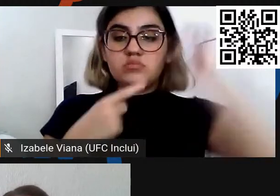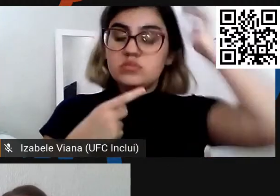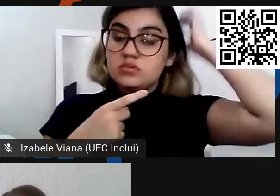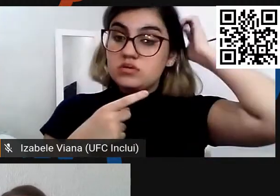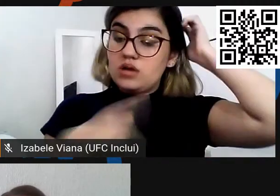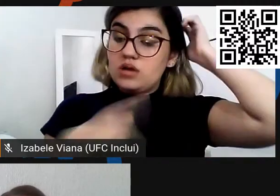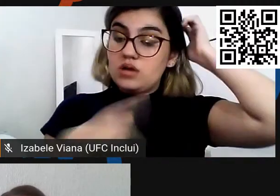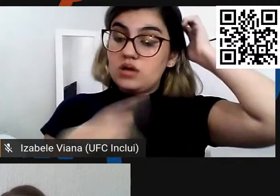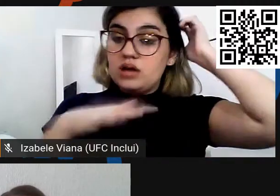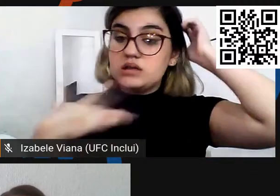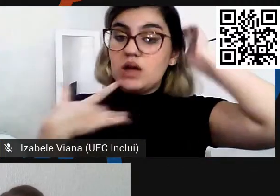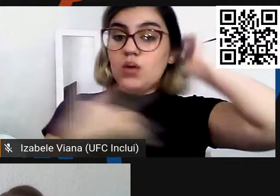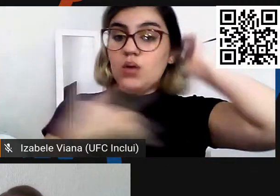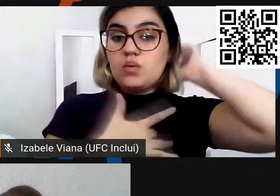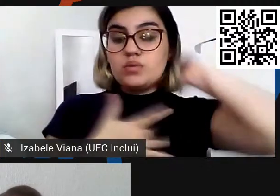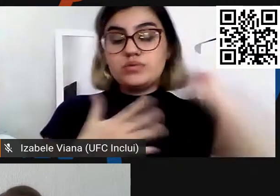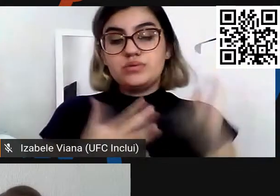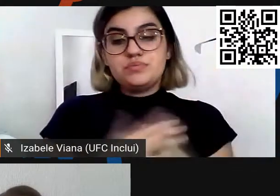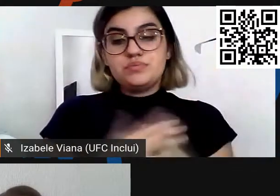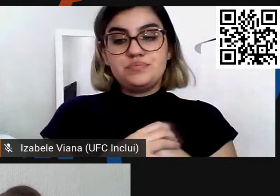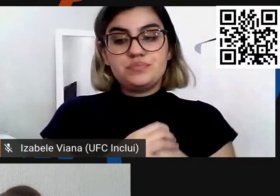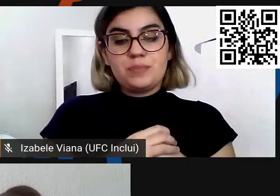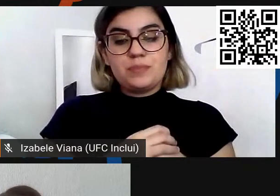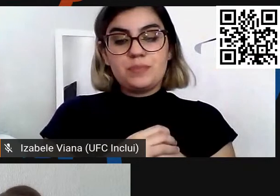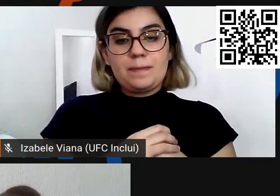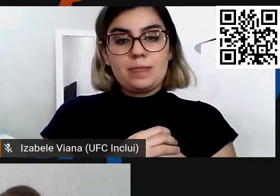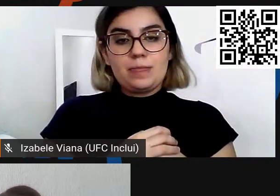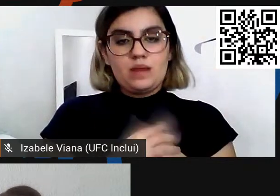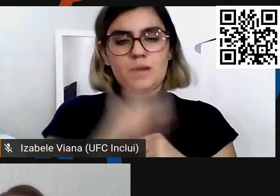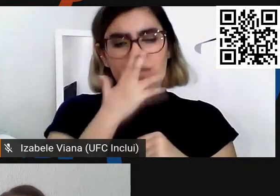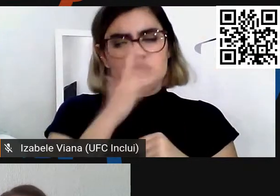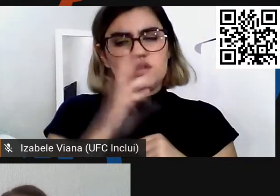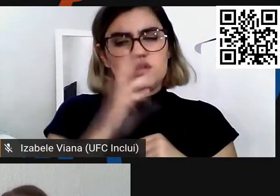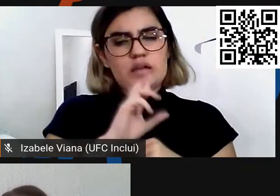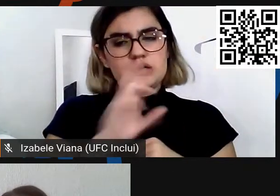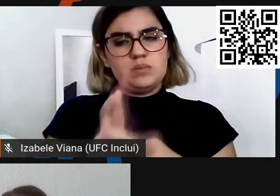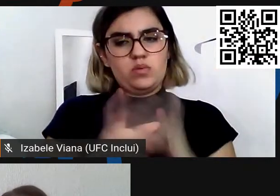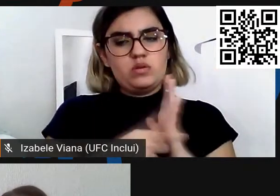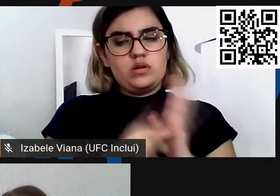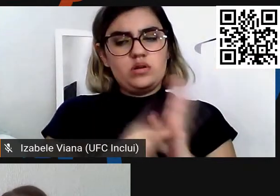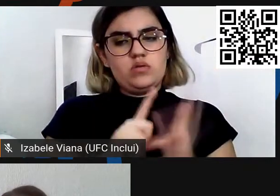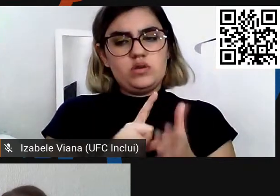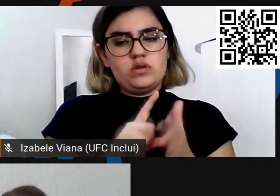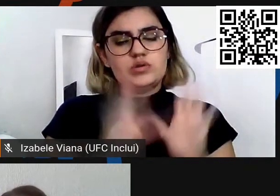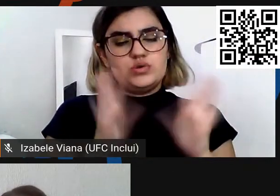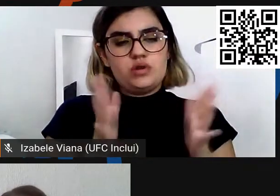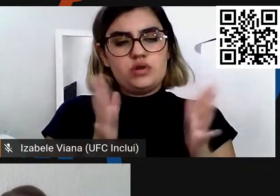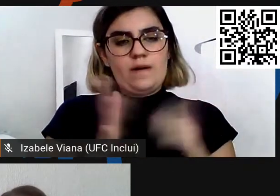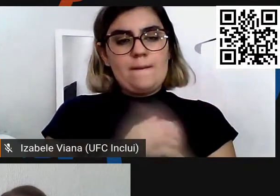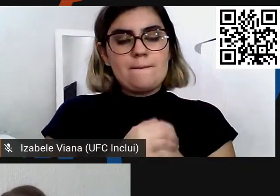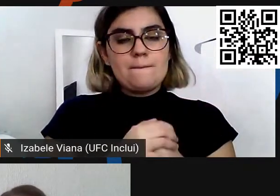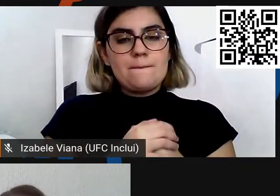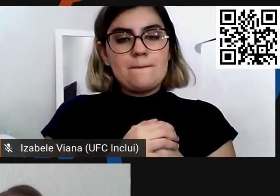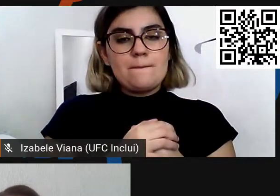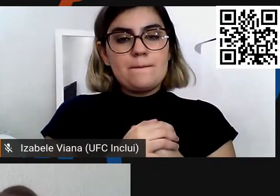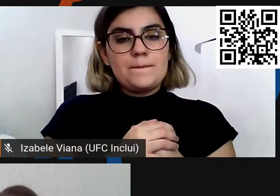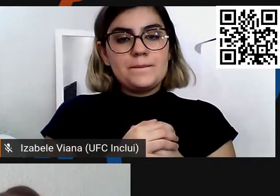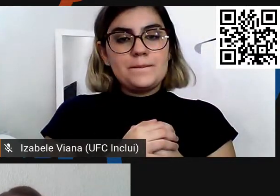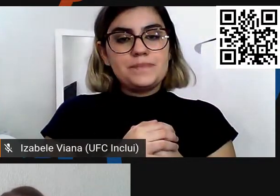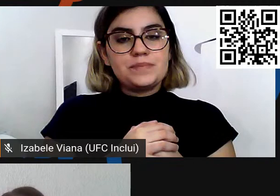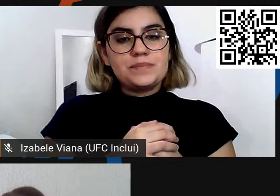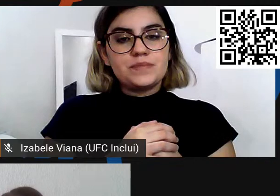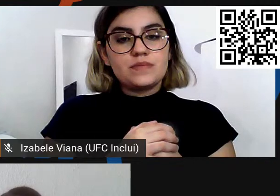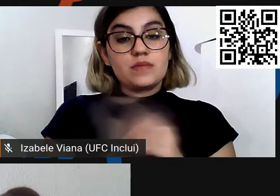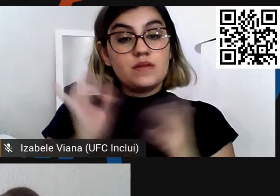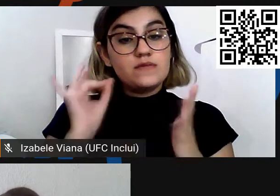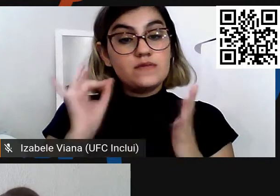saúde? É, eu acho que a gente respondeu um pouco antes, né, de Nene, que, na verdade, assim,